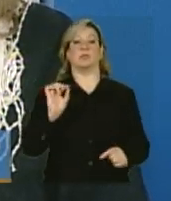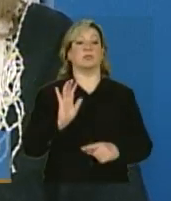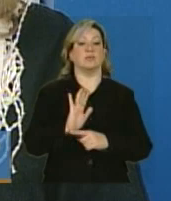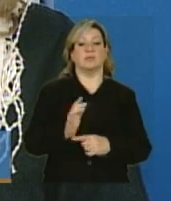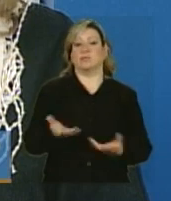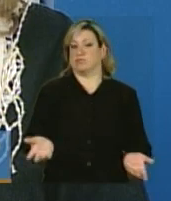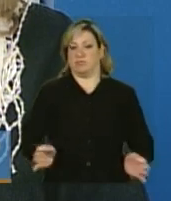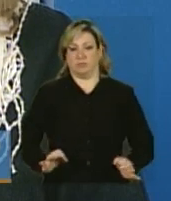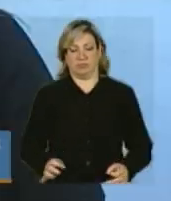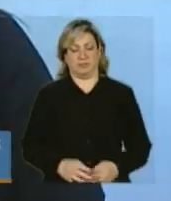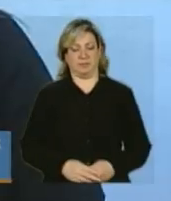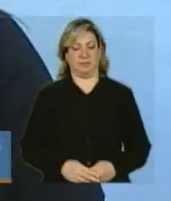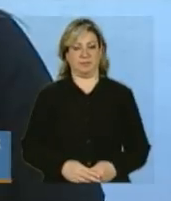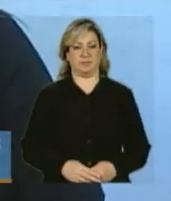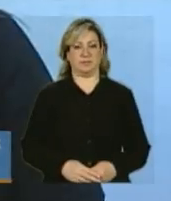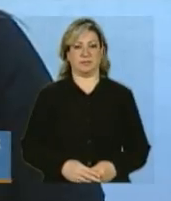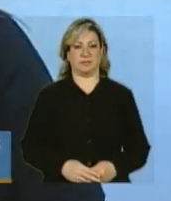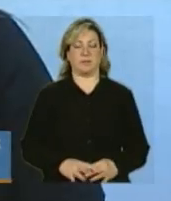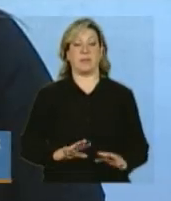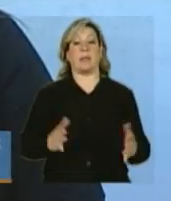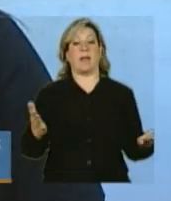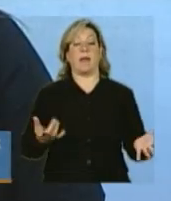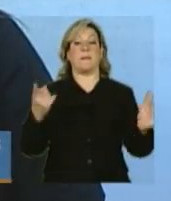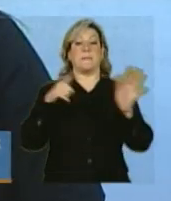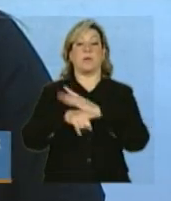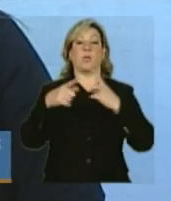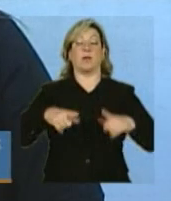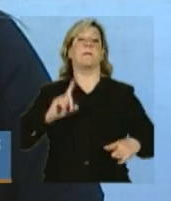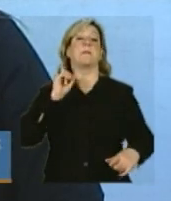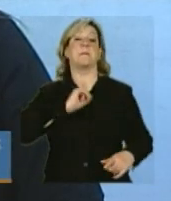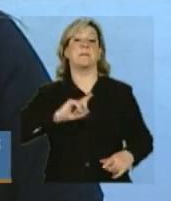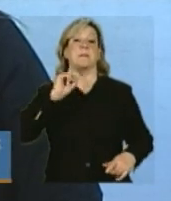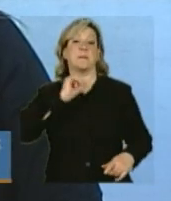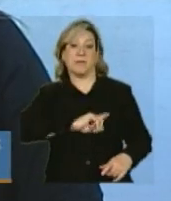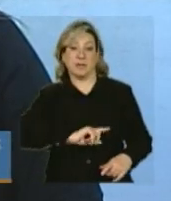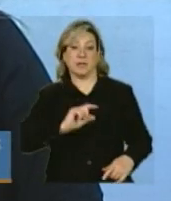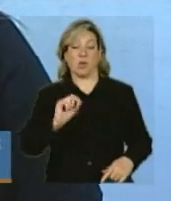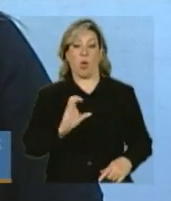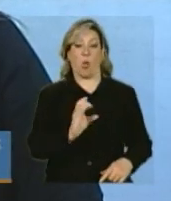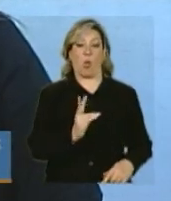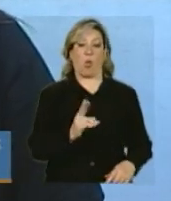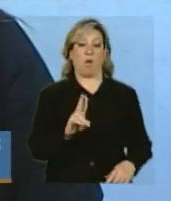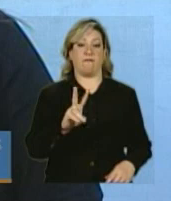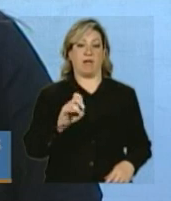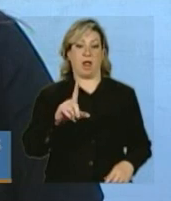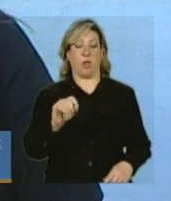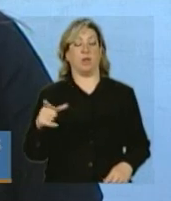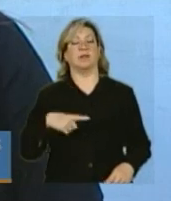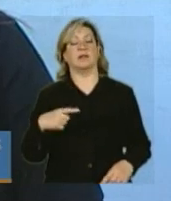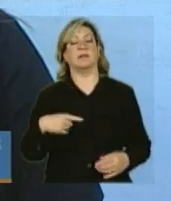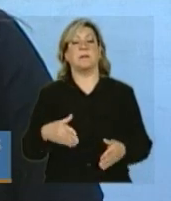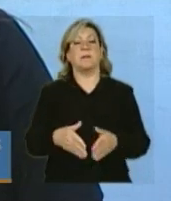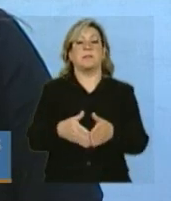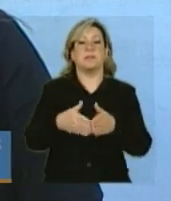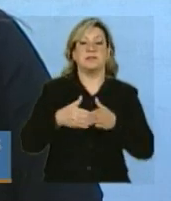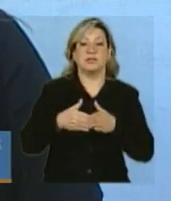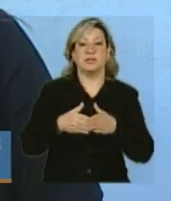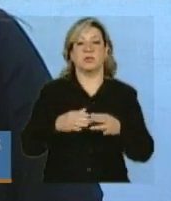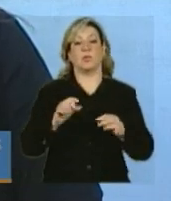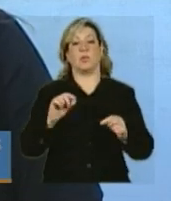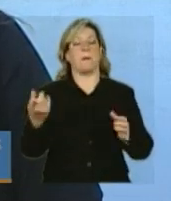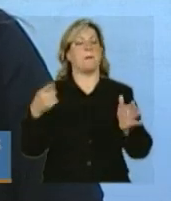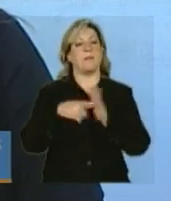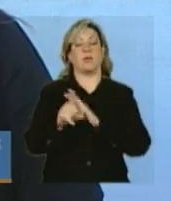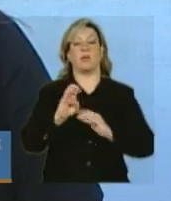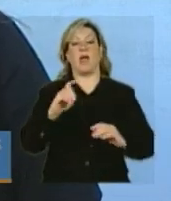incentivo. Bom, essa pergunta agora vem de Minas Gerais, vem de Curvelo, e na verdade é mais uma solicitação do que exatamente